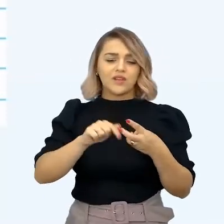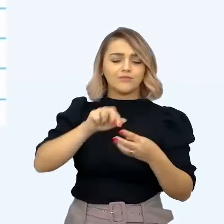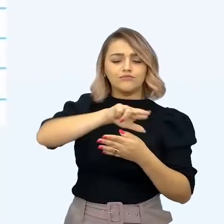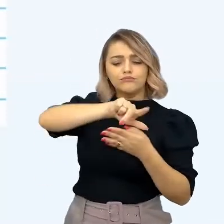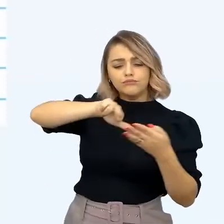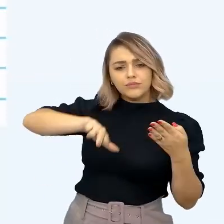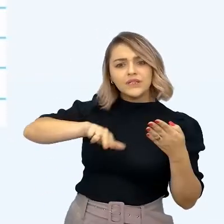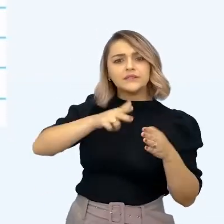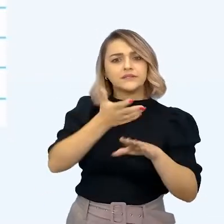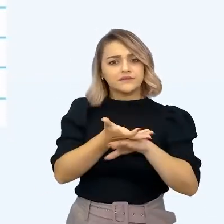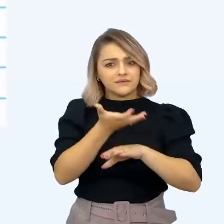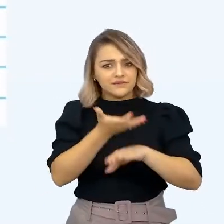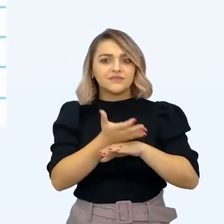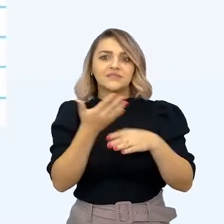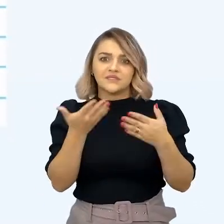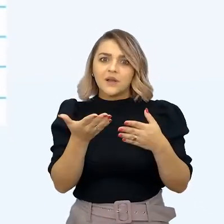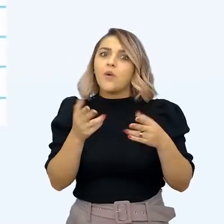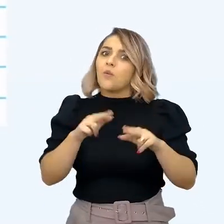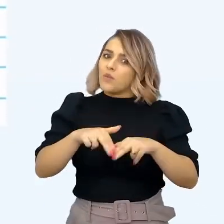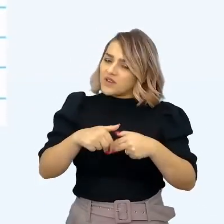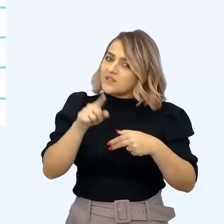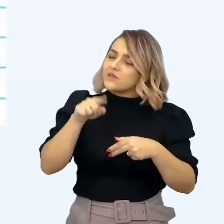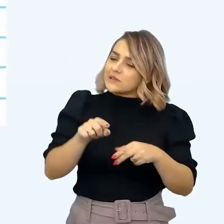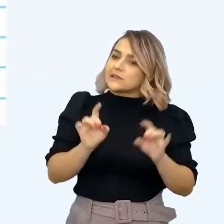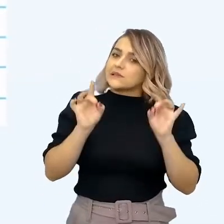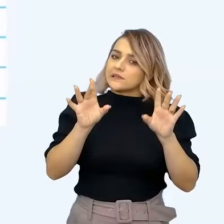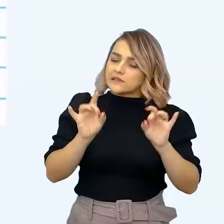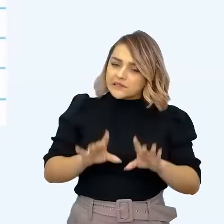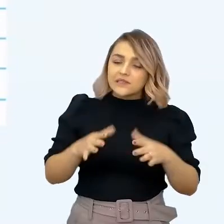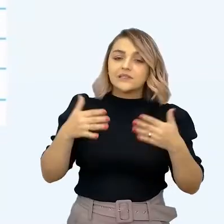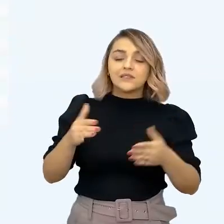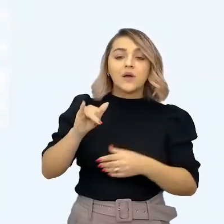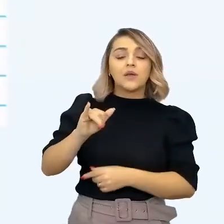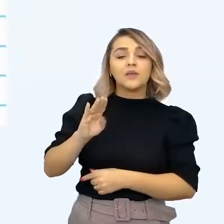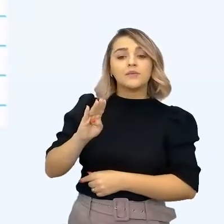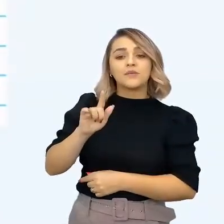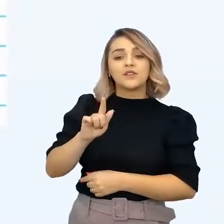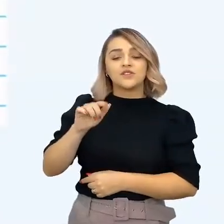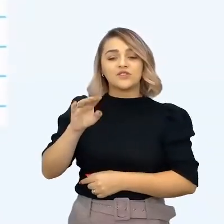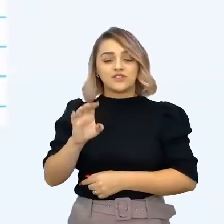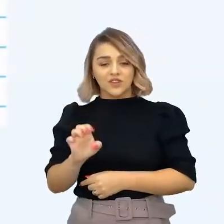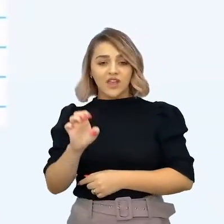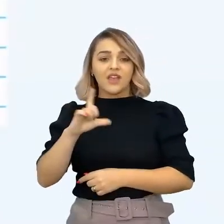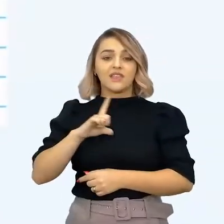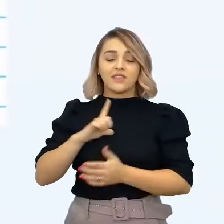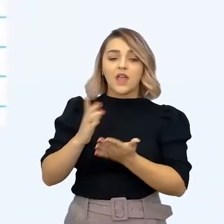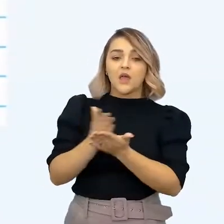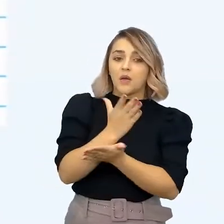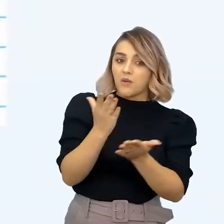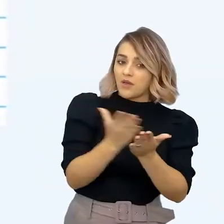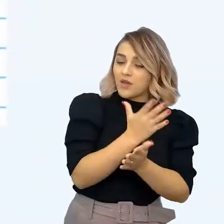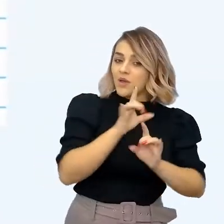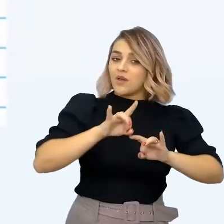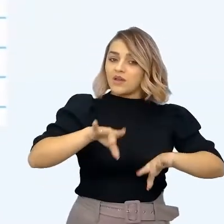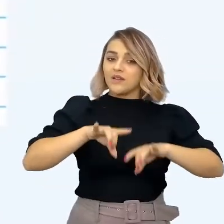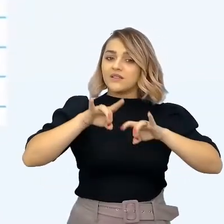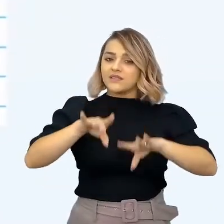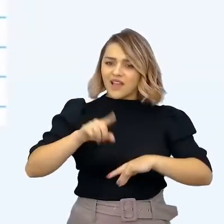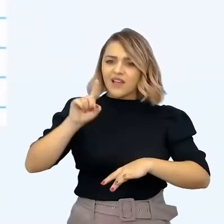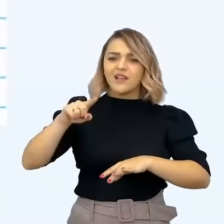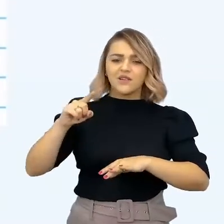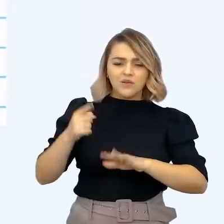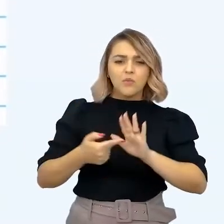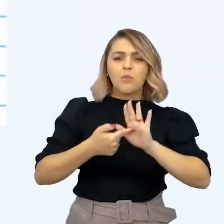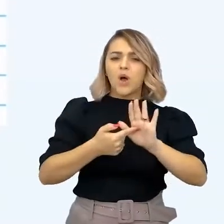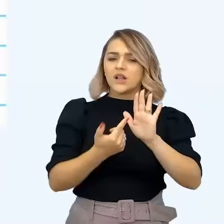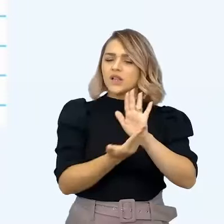específica. O IBGE sistematiza esse conhecimento por meio do Manual Técnico de Pedologia, uma publicação bem ilustrada